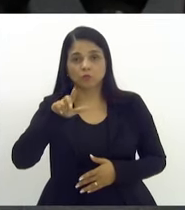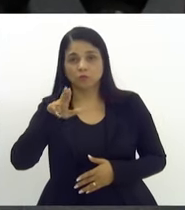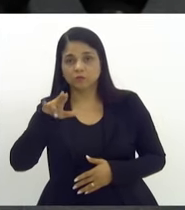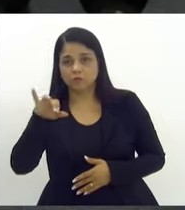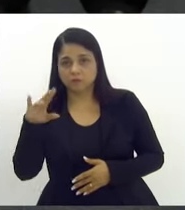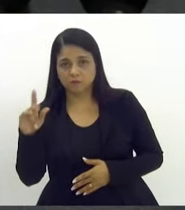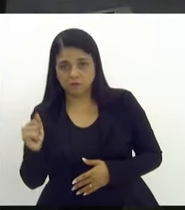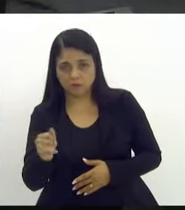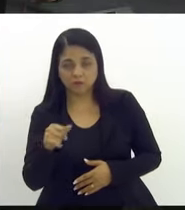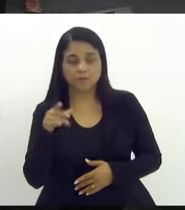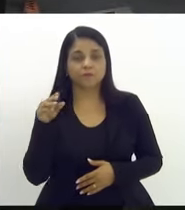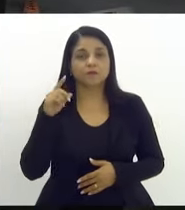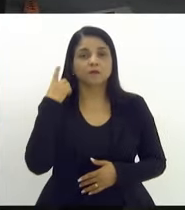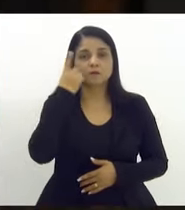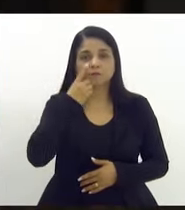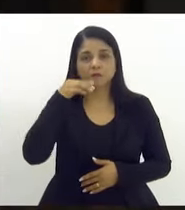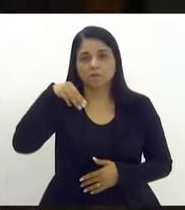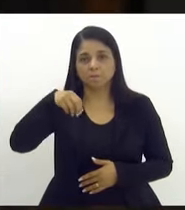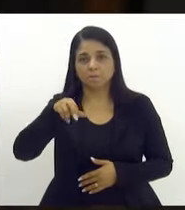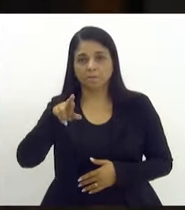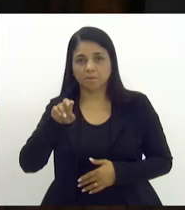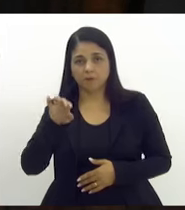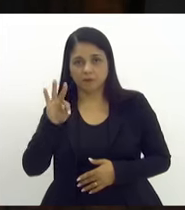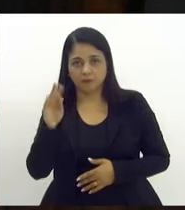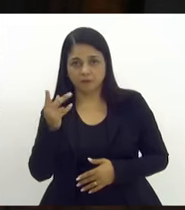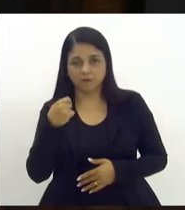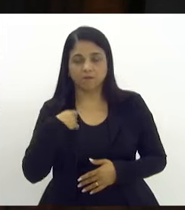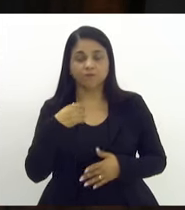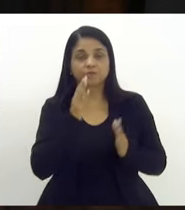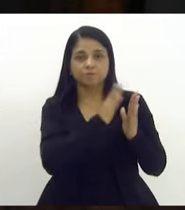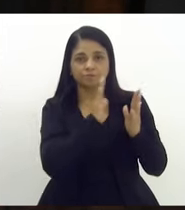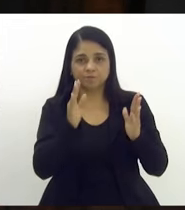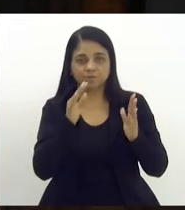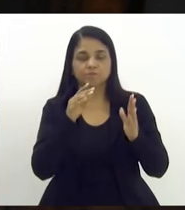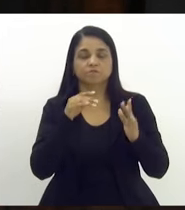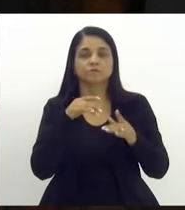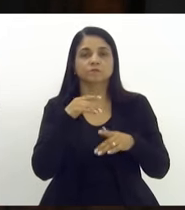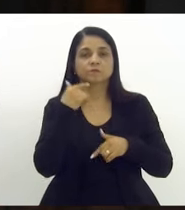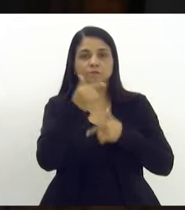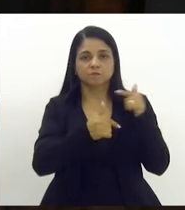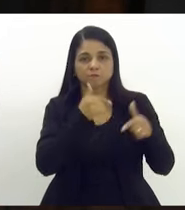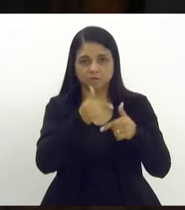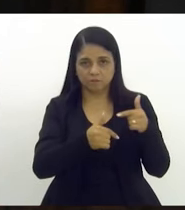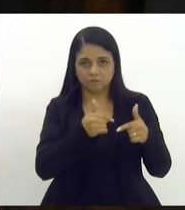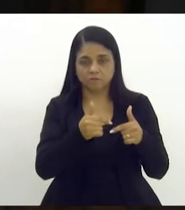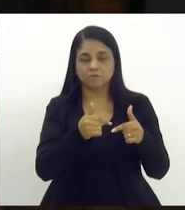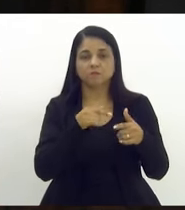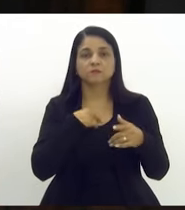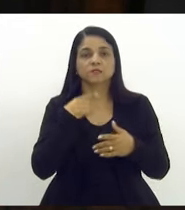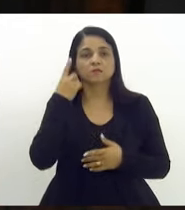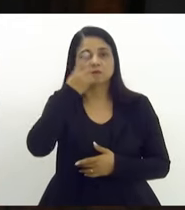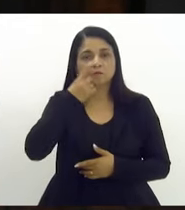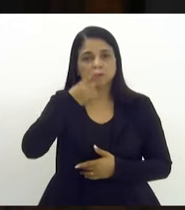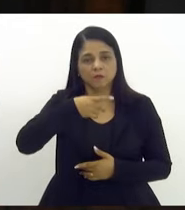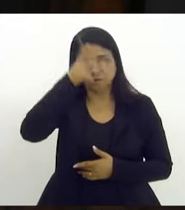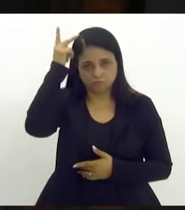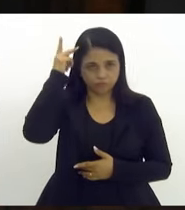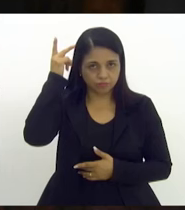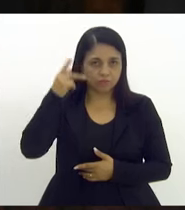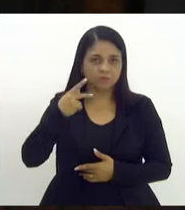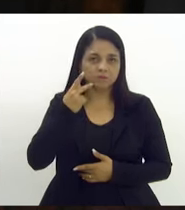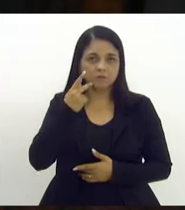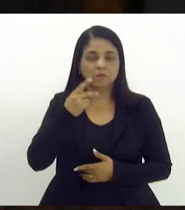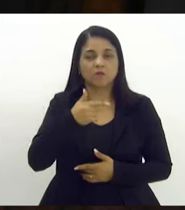Marta Rocha. E a Marta Rocha. Então, apresentamos os trabalhos à ordem e para o deputado Luiz Paulo discutir o